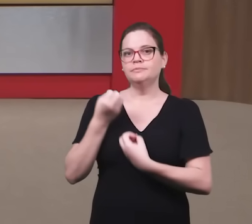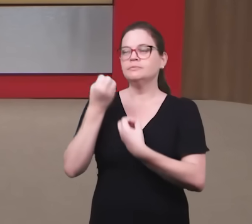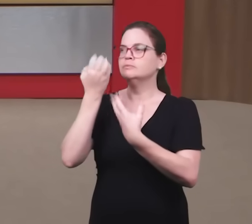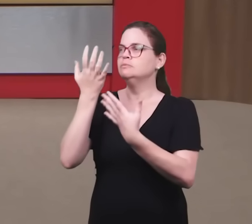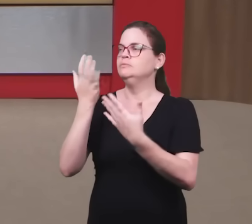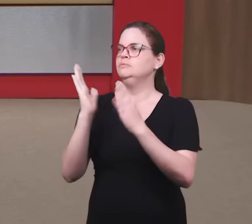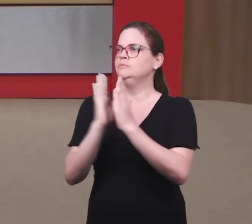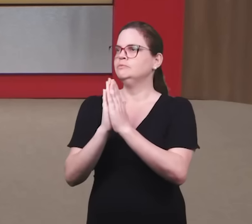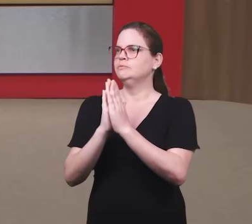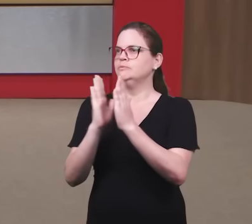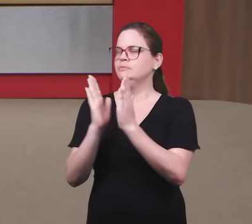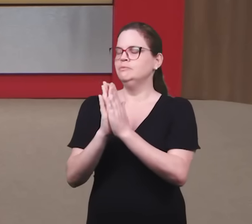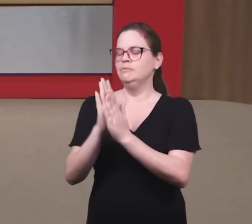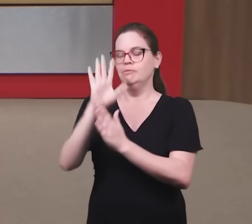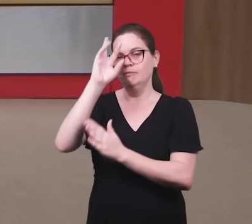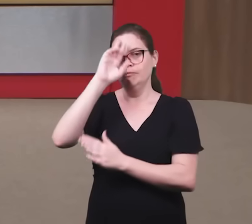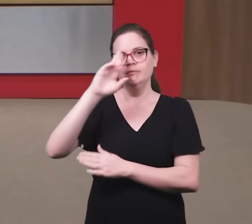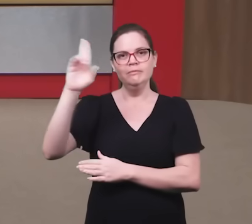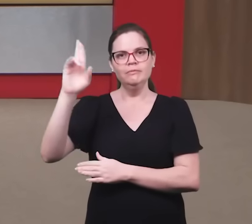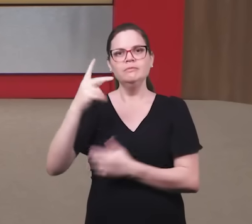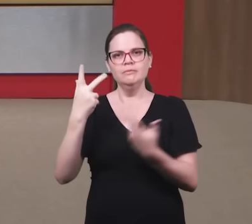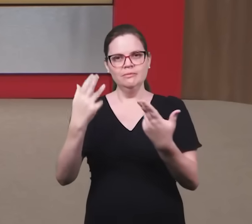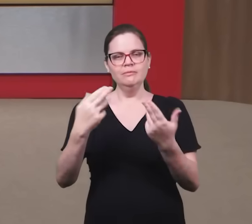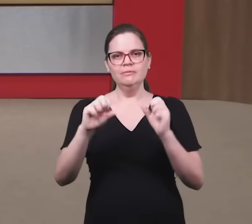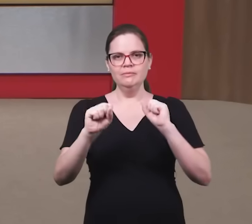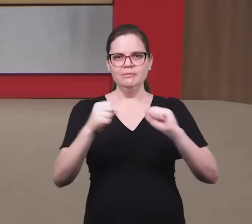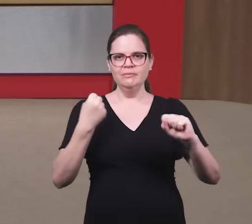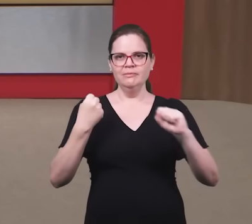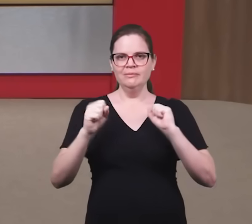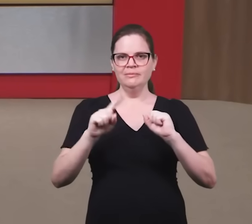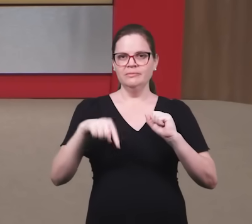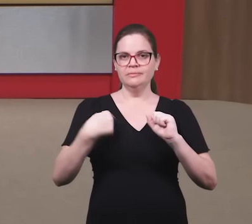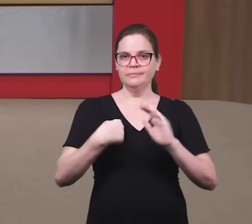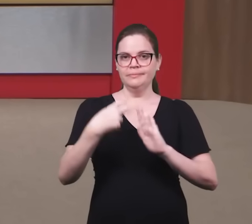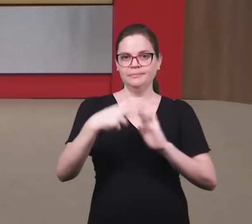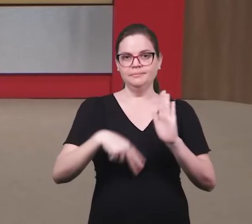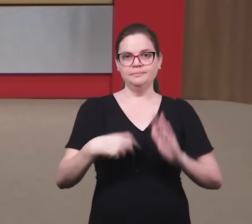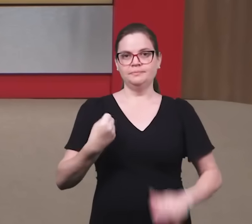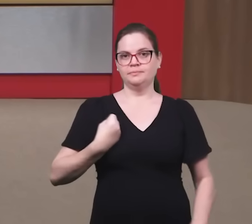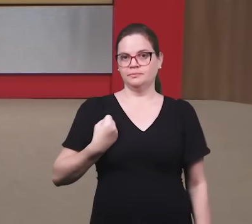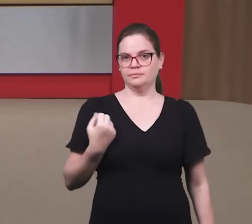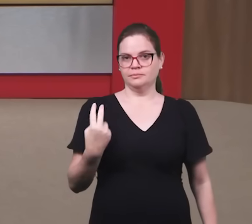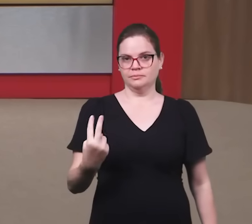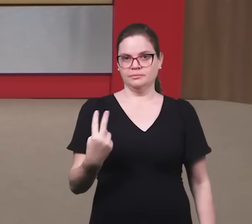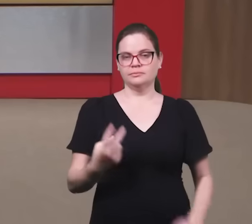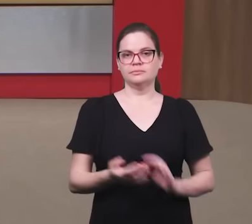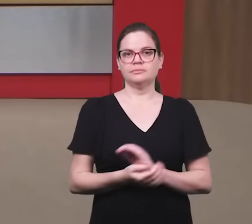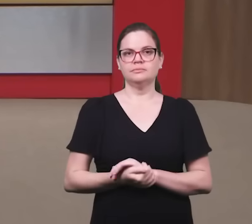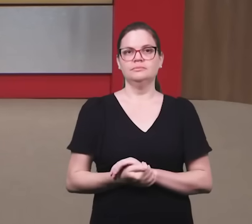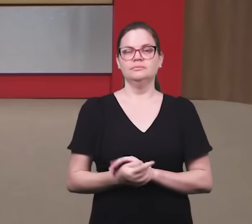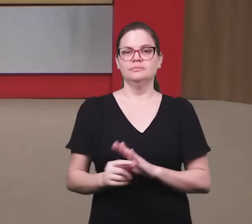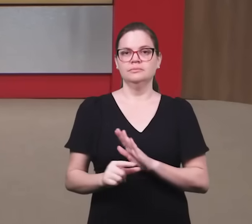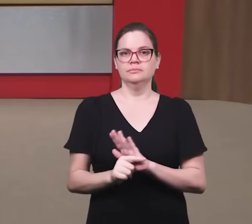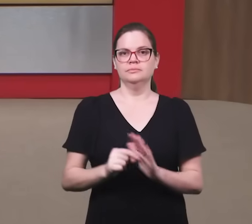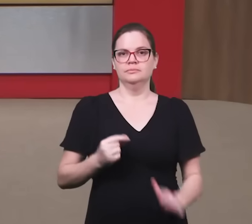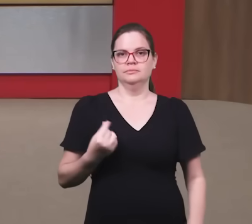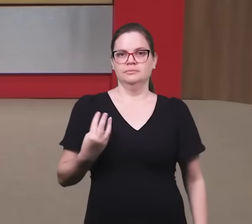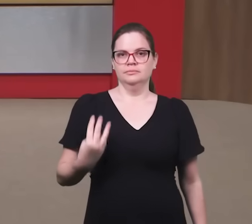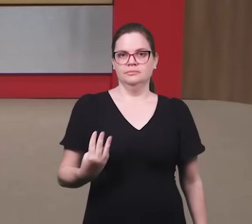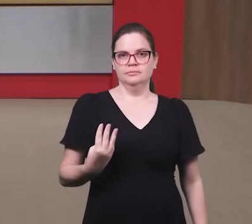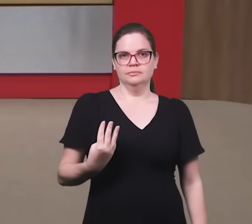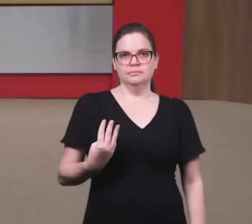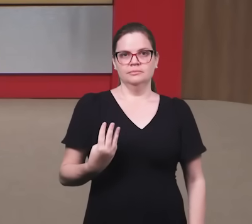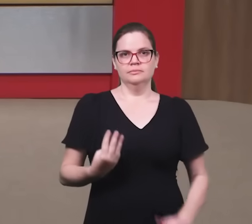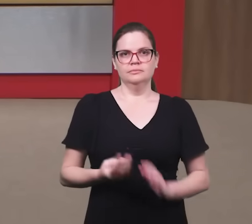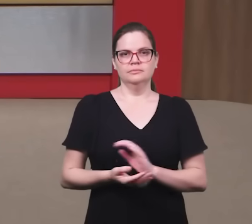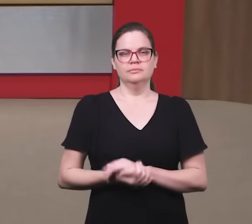a orar, é a oração desse salmo, Salmo 2, e no versículo 3 desse salmo,